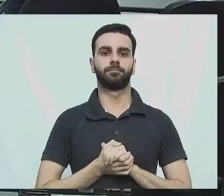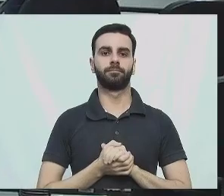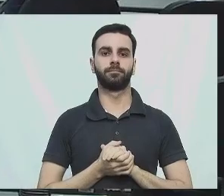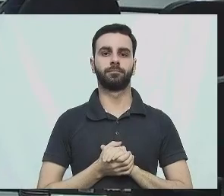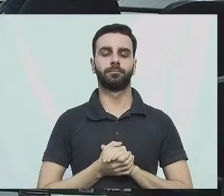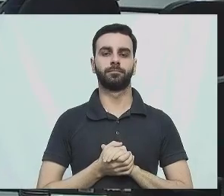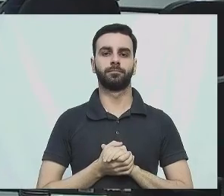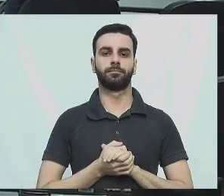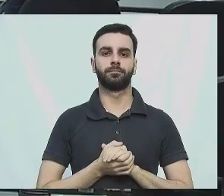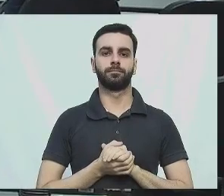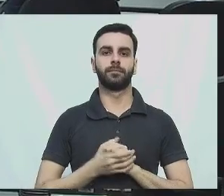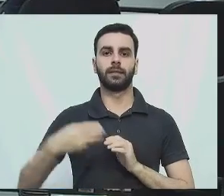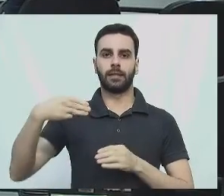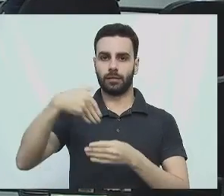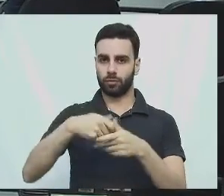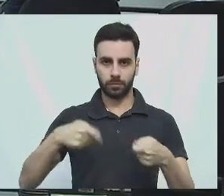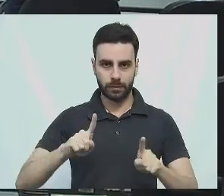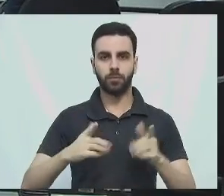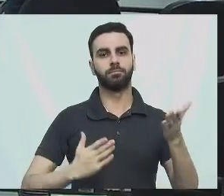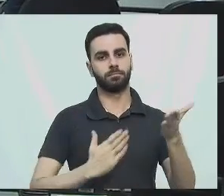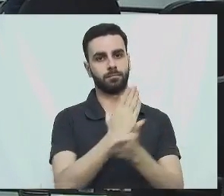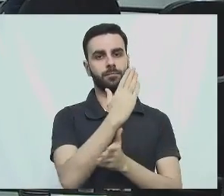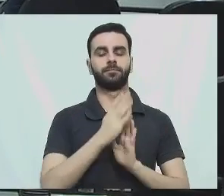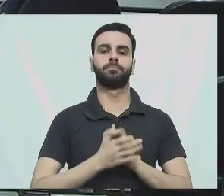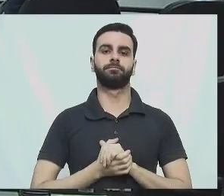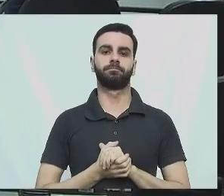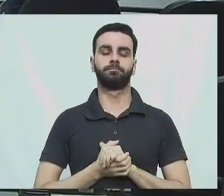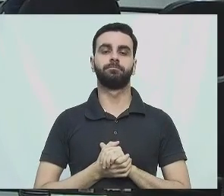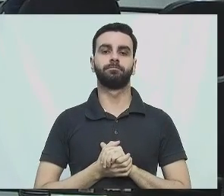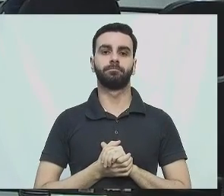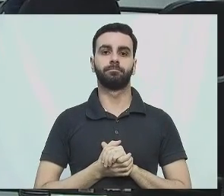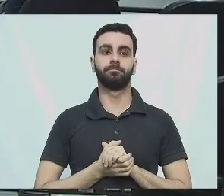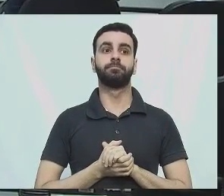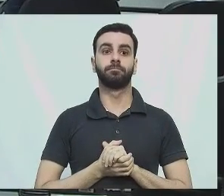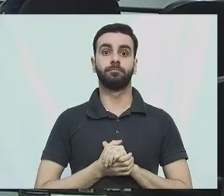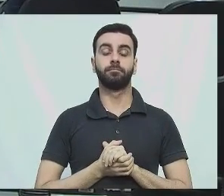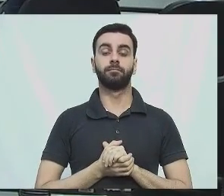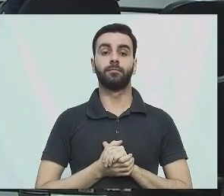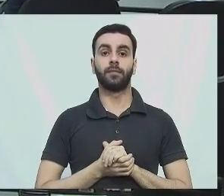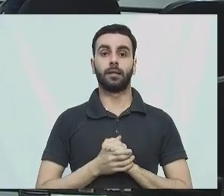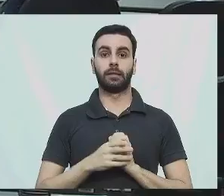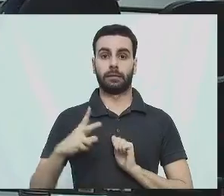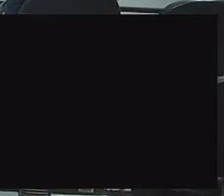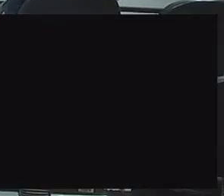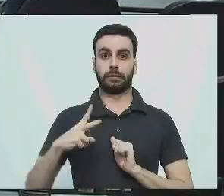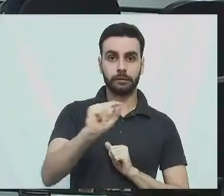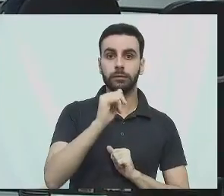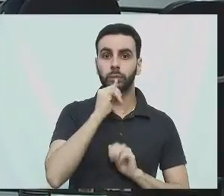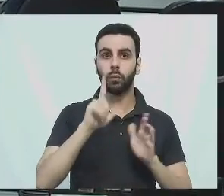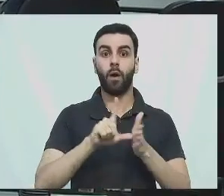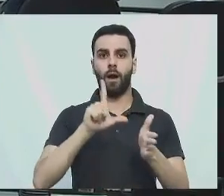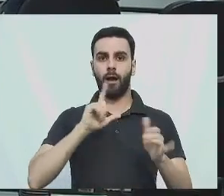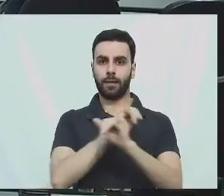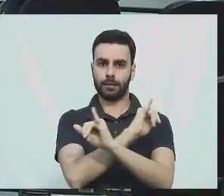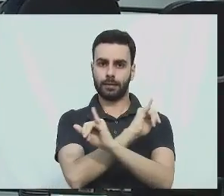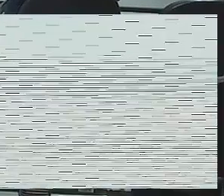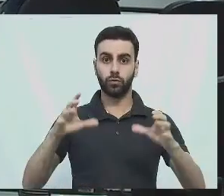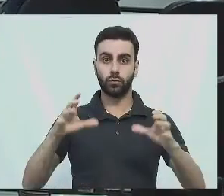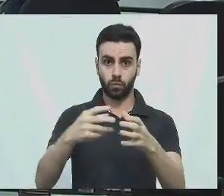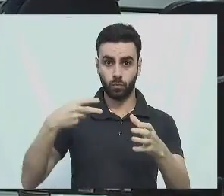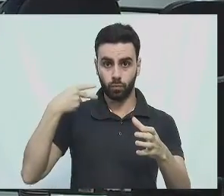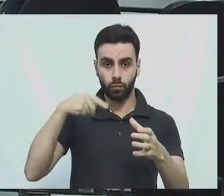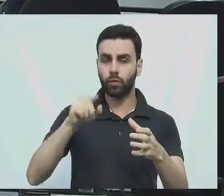estão. Dispensa aprovado. Antes de passarmos para a explicação pessoal, gostaria de deixar um aviso para os